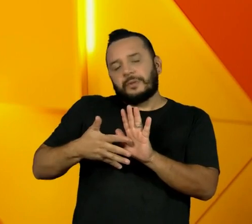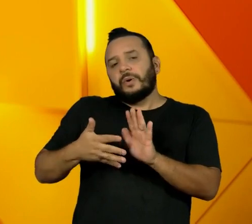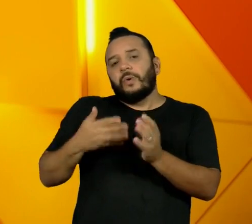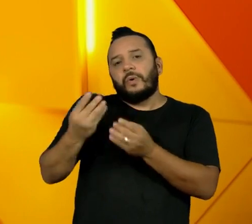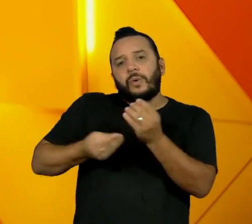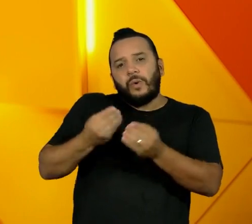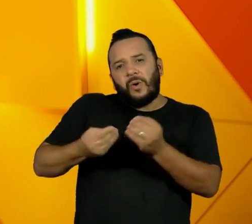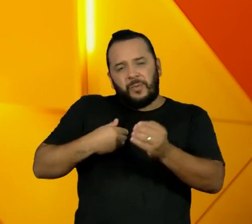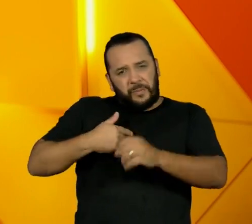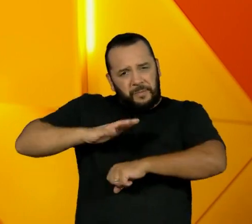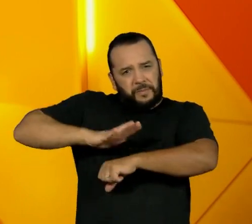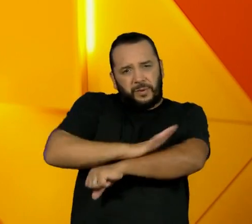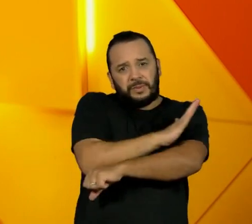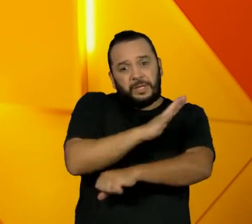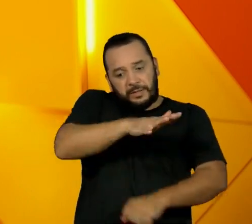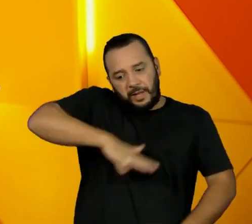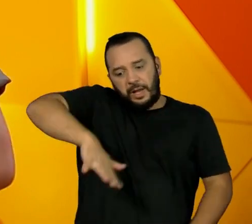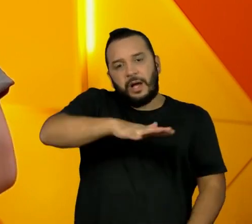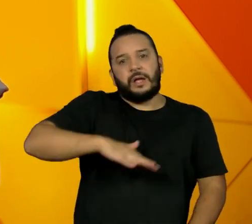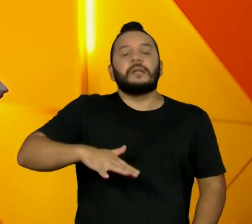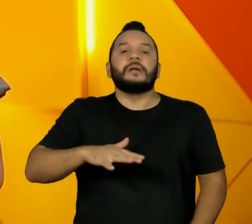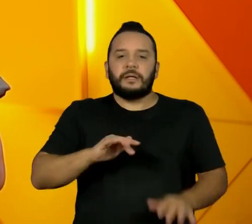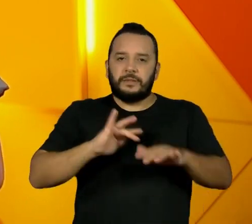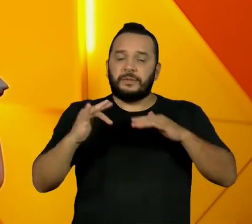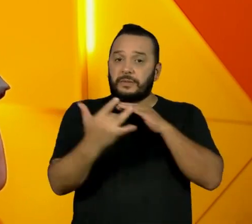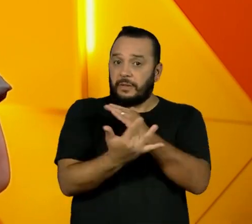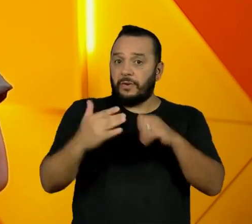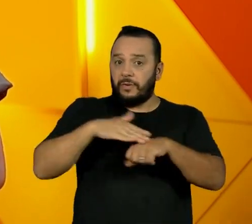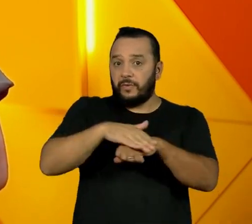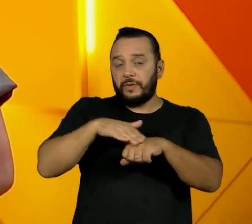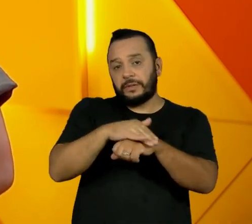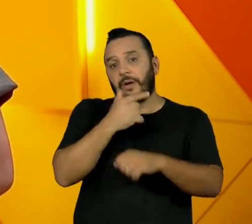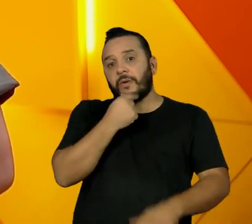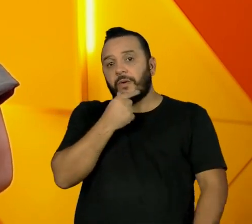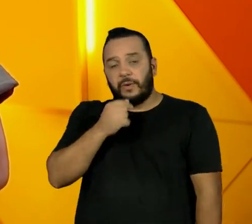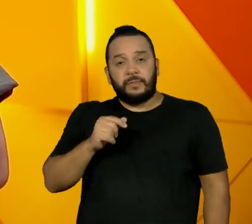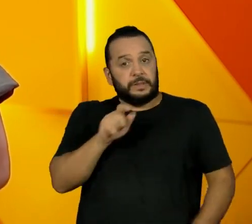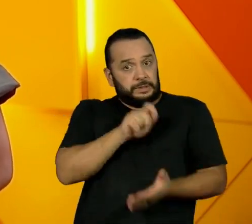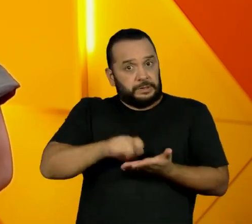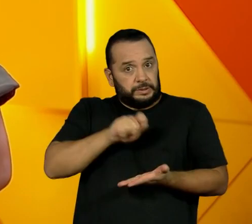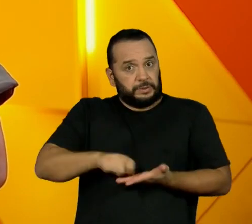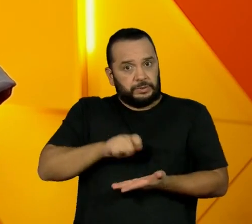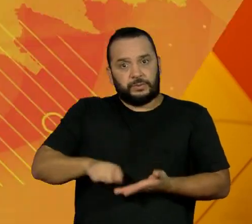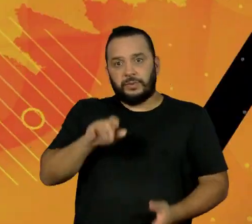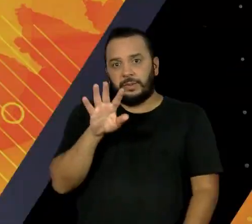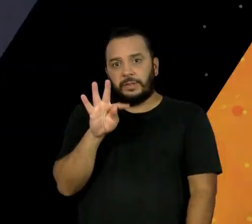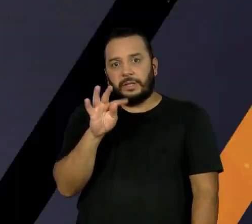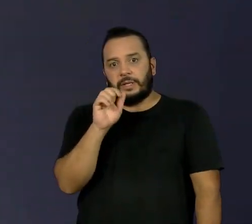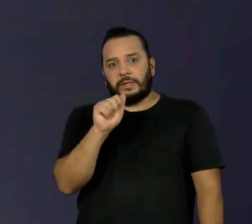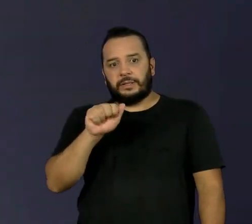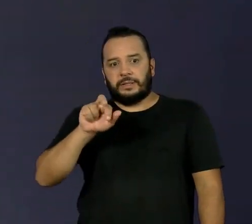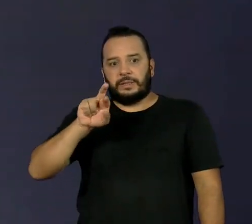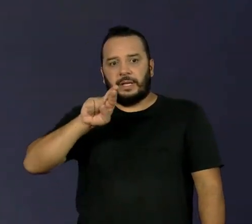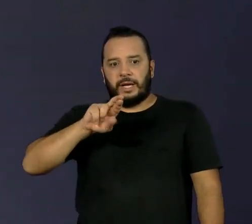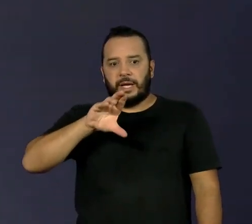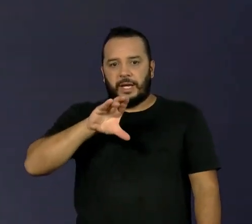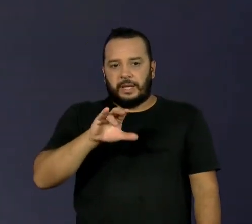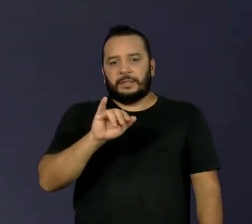o pesquisador e autor da obra, o Tarcísio Silva. Nós fomos conversar sobre o tema.